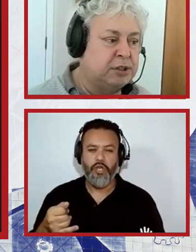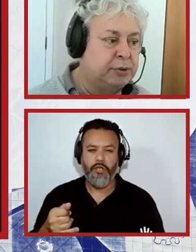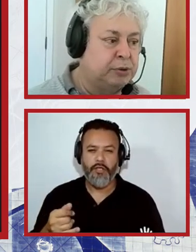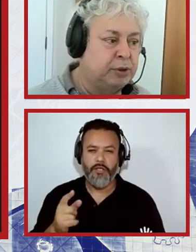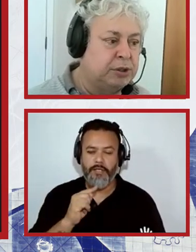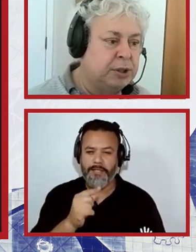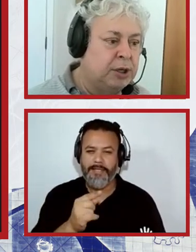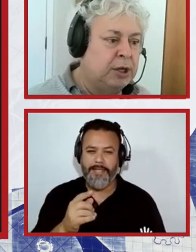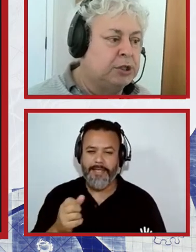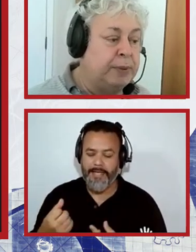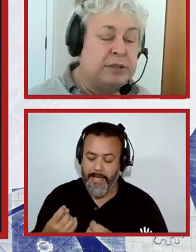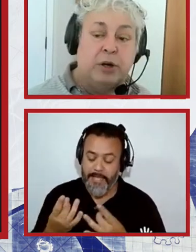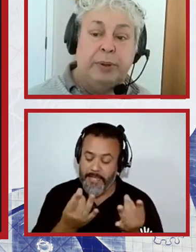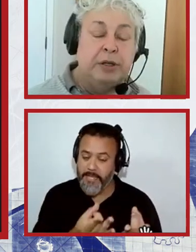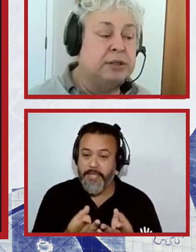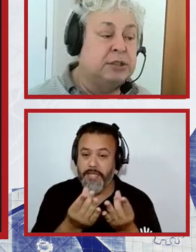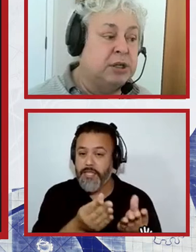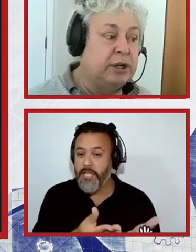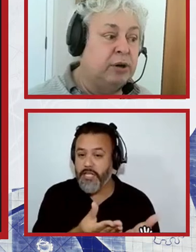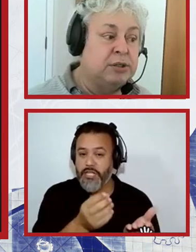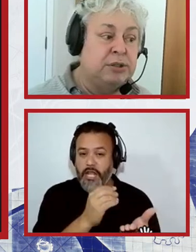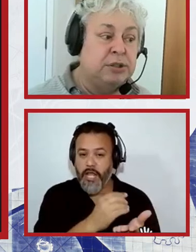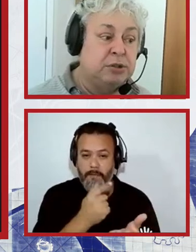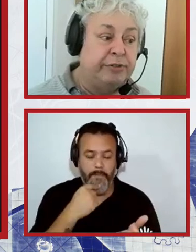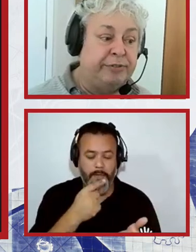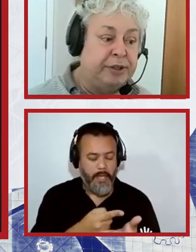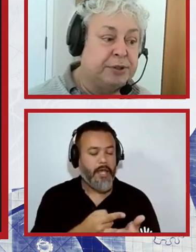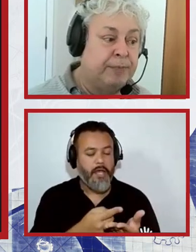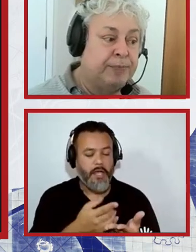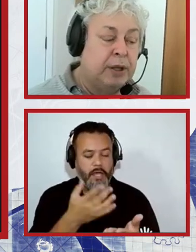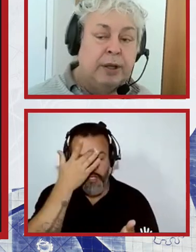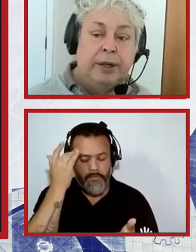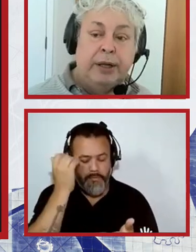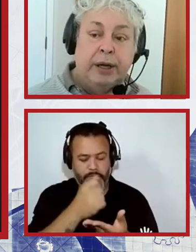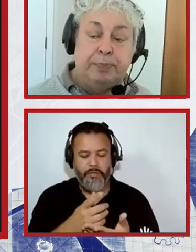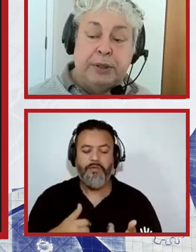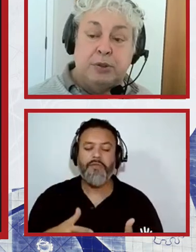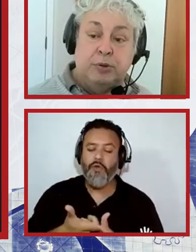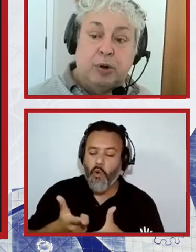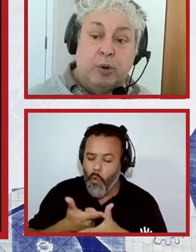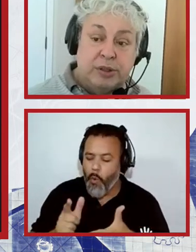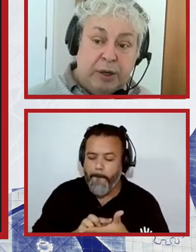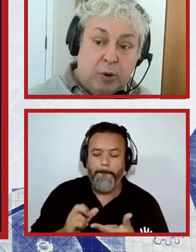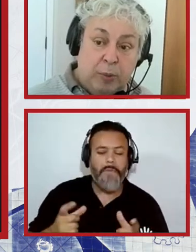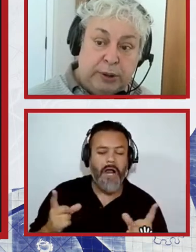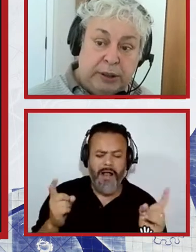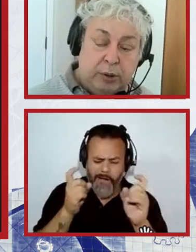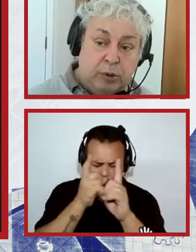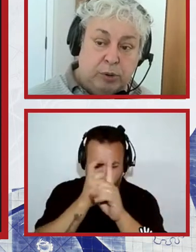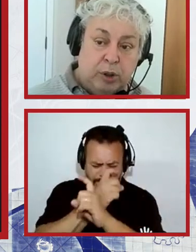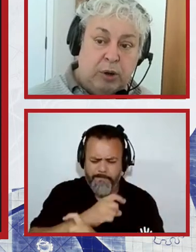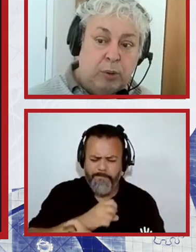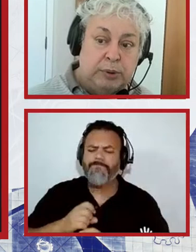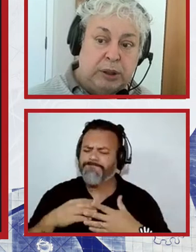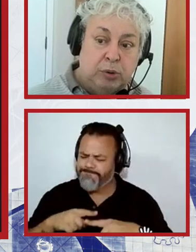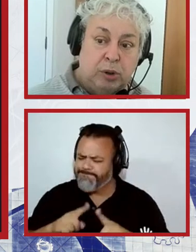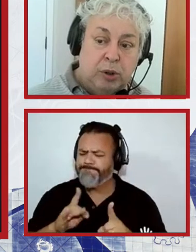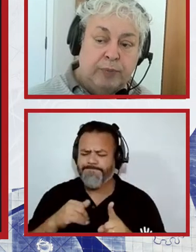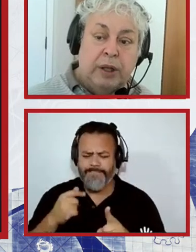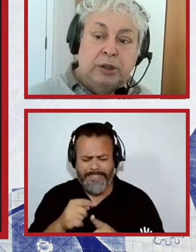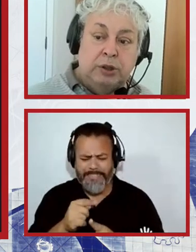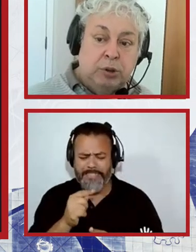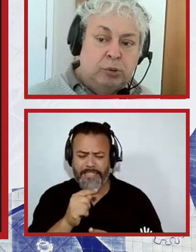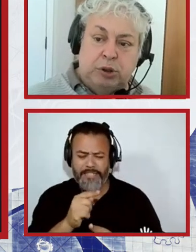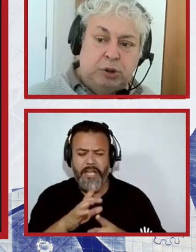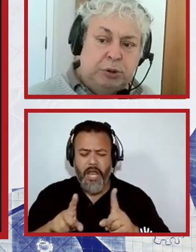graves deficiências motoras, especialmente as escleroses e as distrofias. E a pessoa consegue controlar o